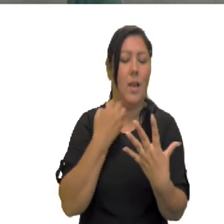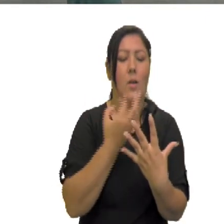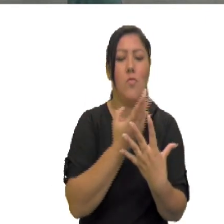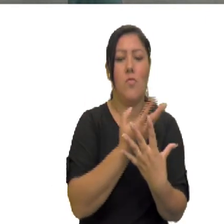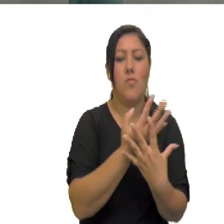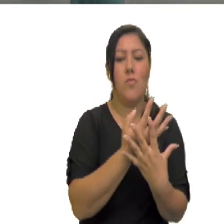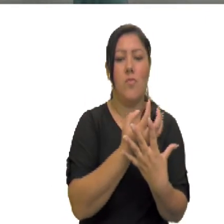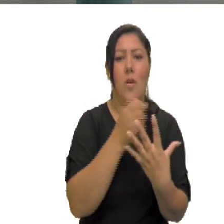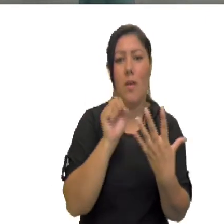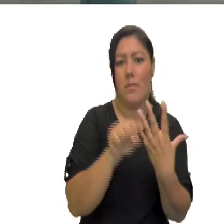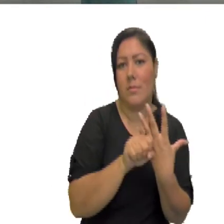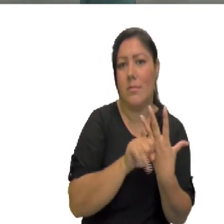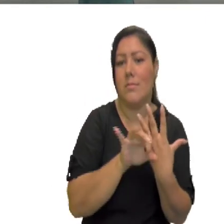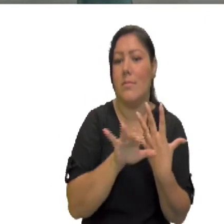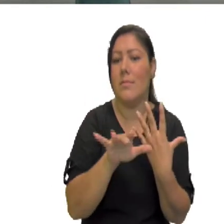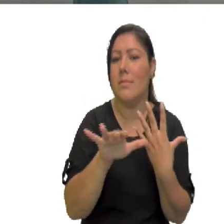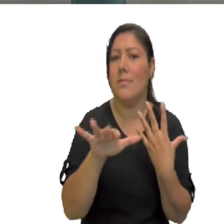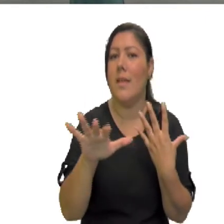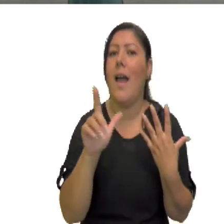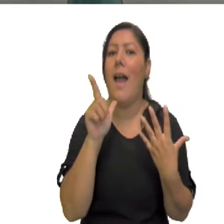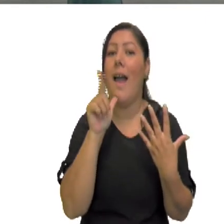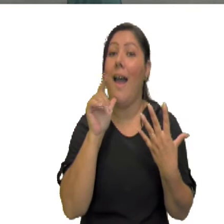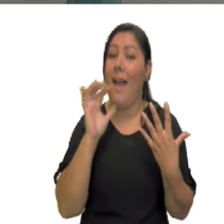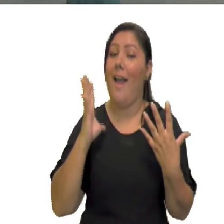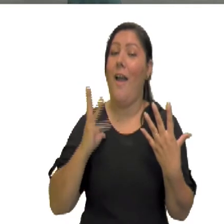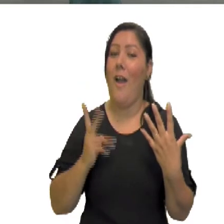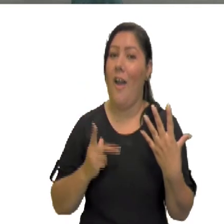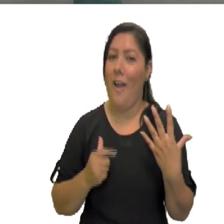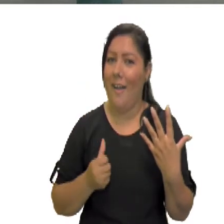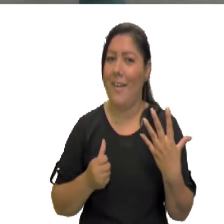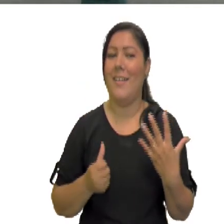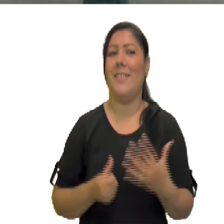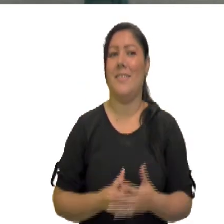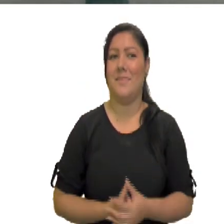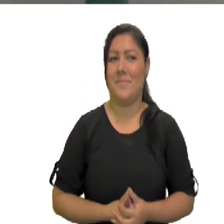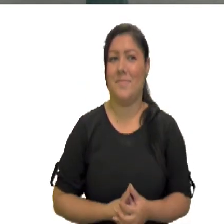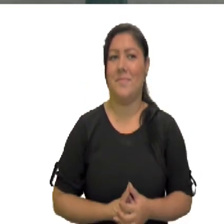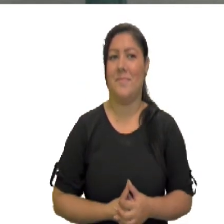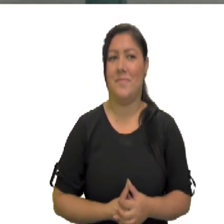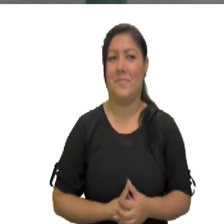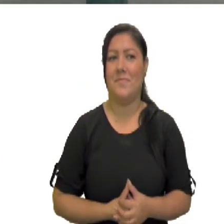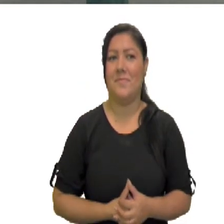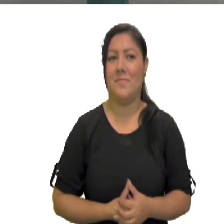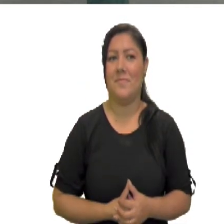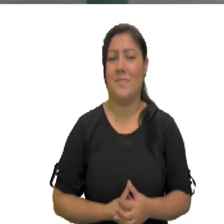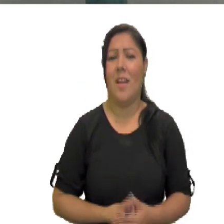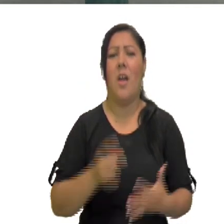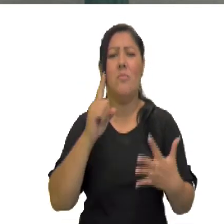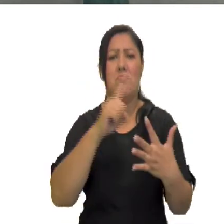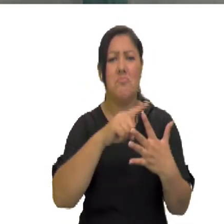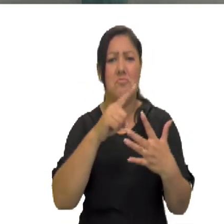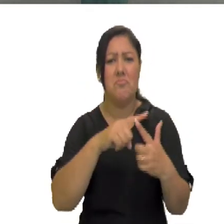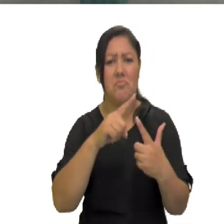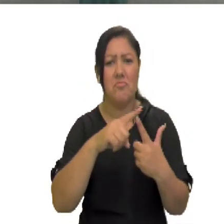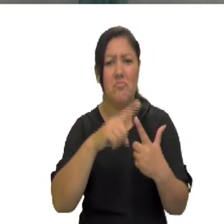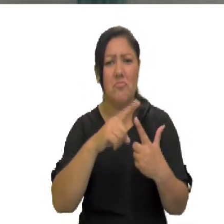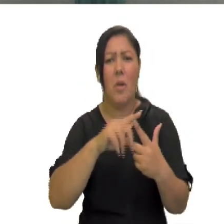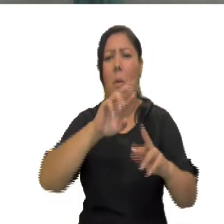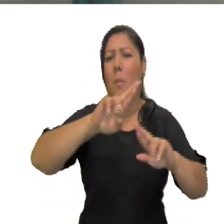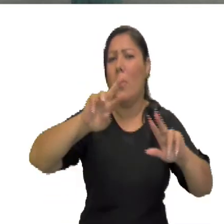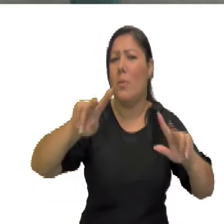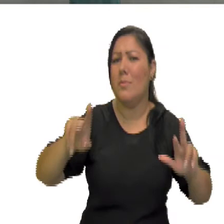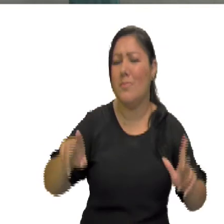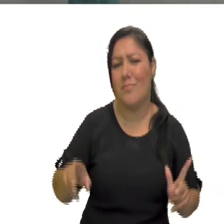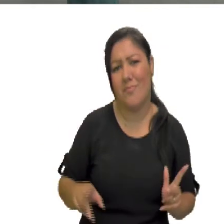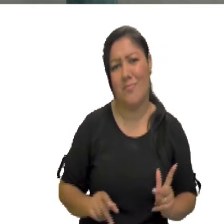Então, olha só, existem vários tipos de poríferos,